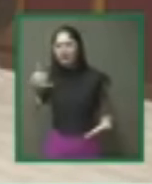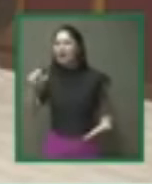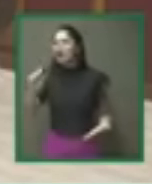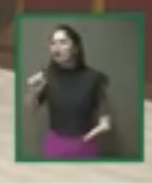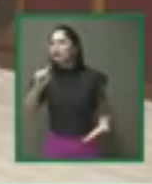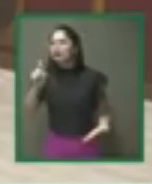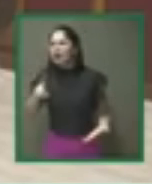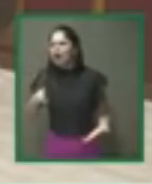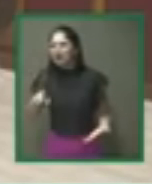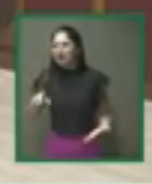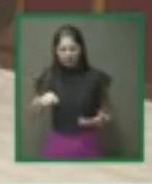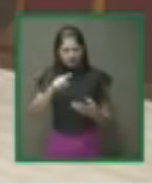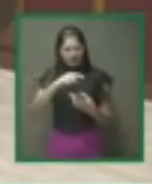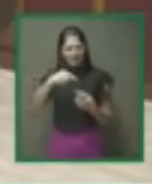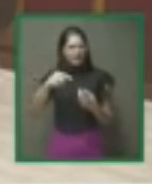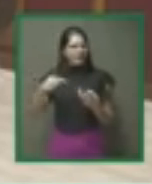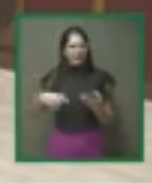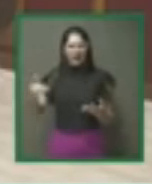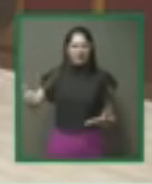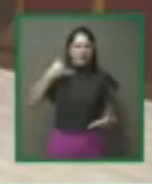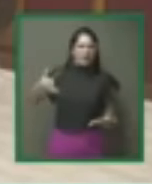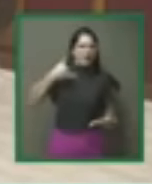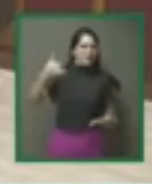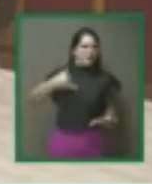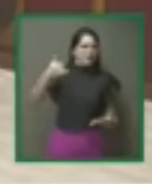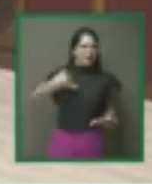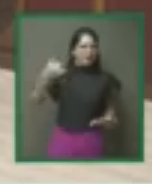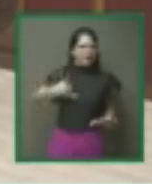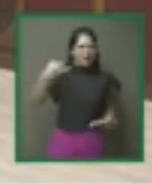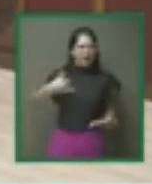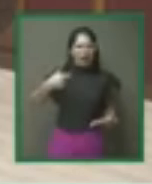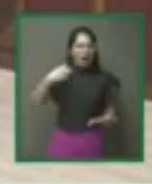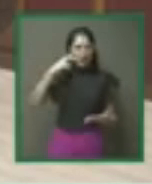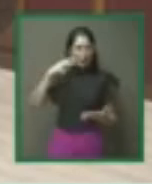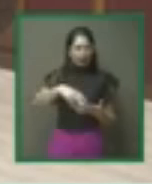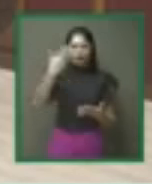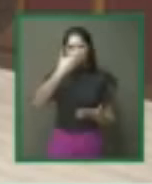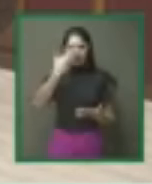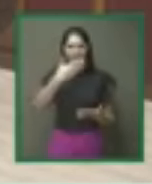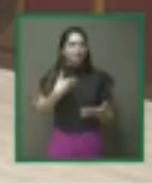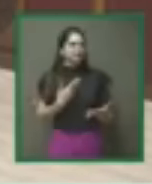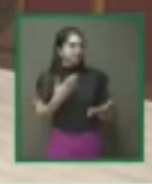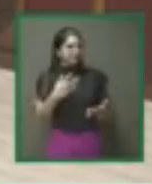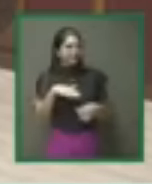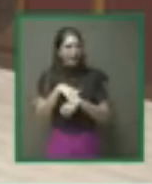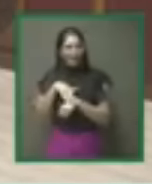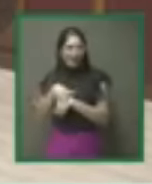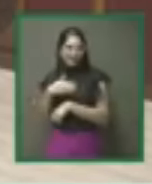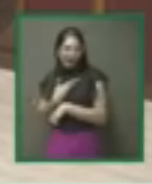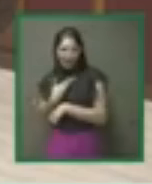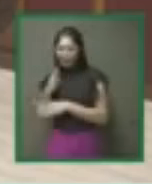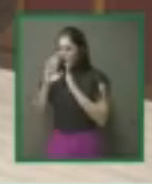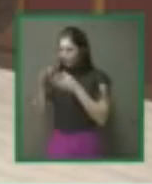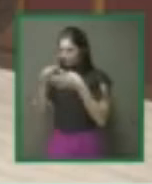diversas ligações do Bruno? Tentativas de ligação? Sim, tinha diversas chamadas. Como eu fiquei conversando aqui com o Alexandre,